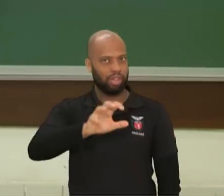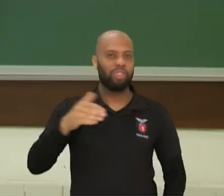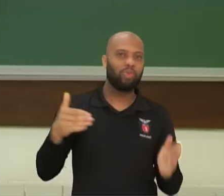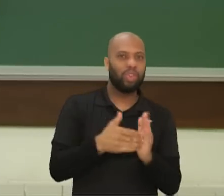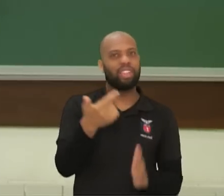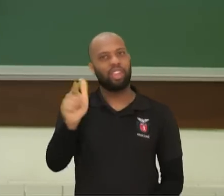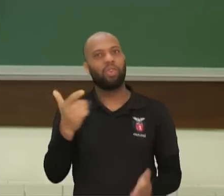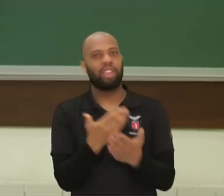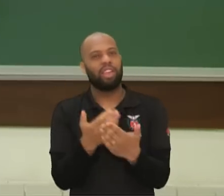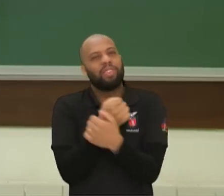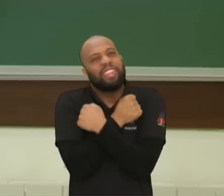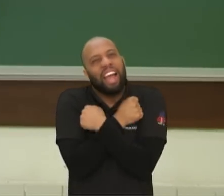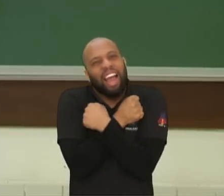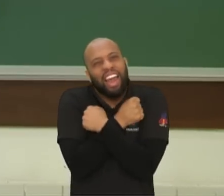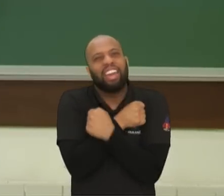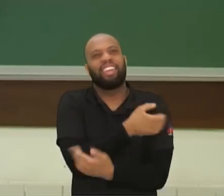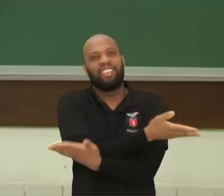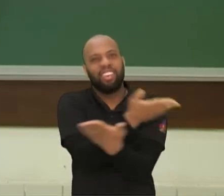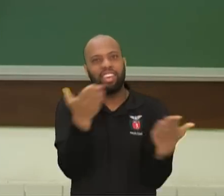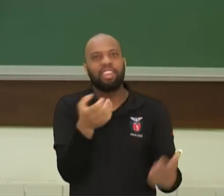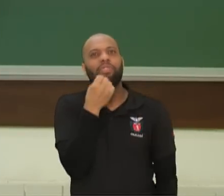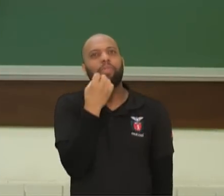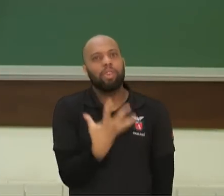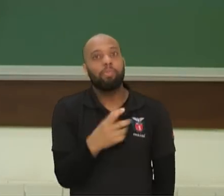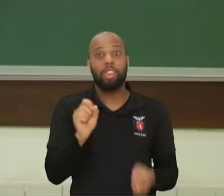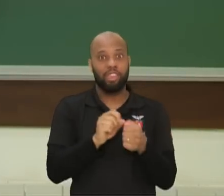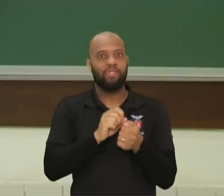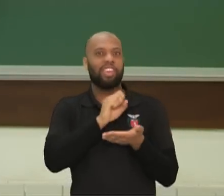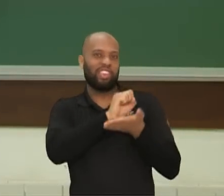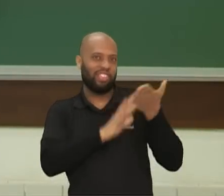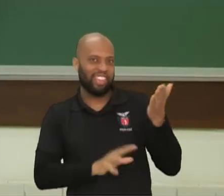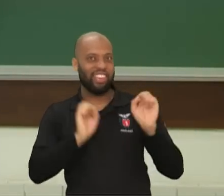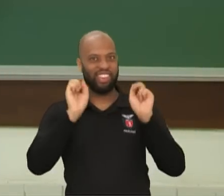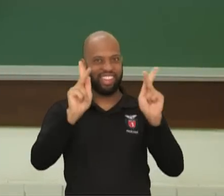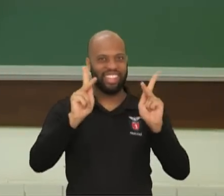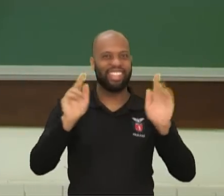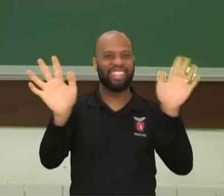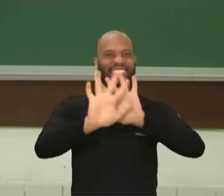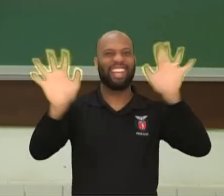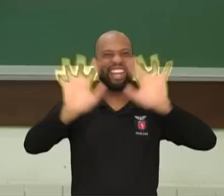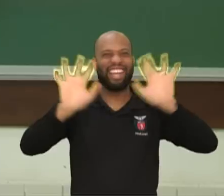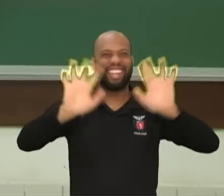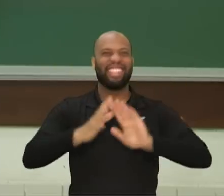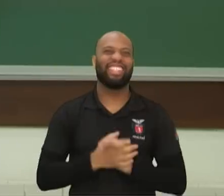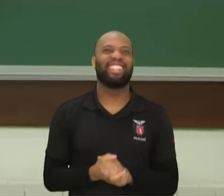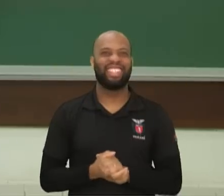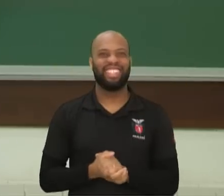próxima aula. Um grande abraço aí para vocês. Fiquem bem e façam o exercício, tá bom? Tchau, tchau!